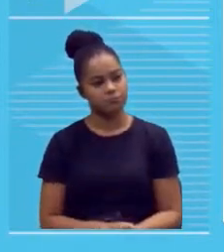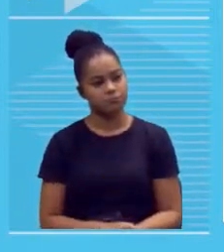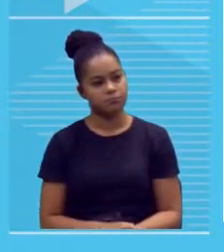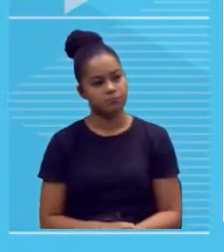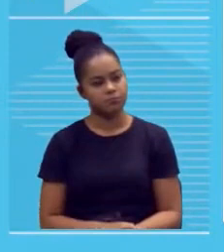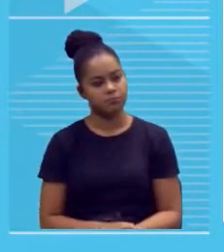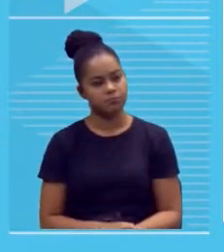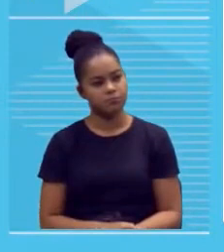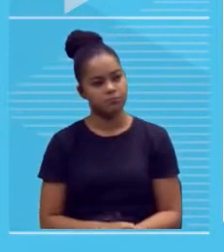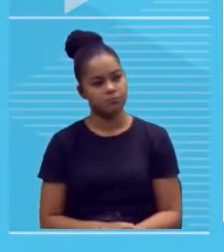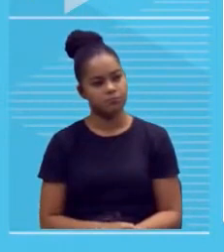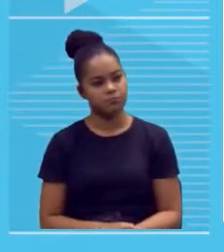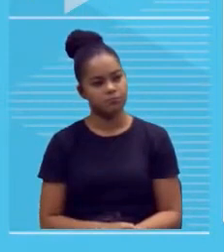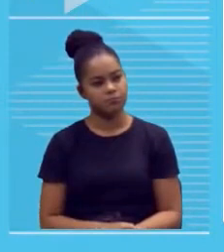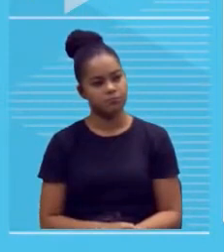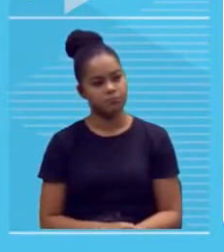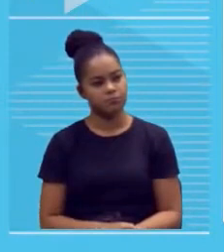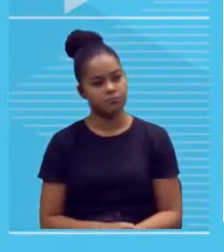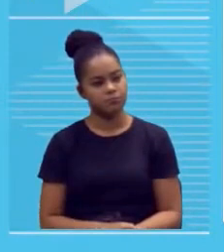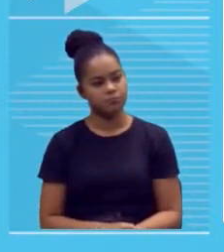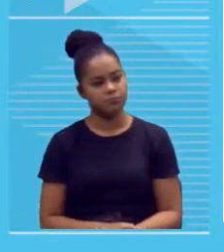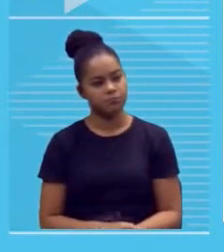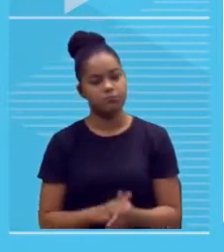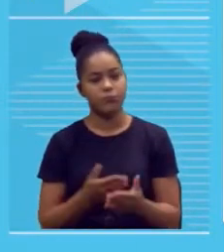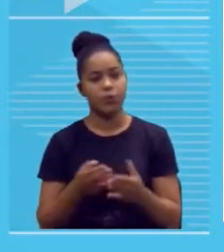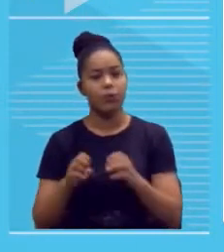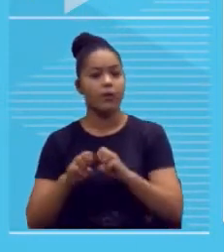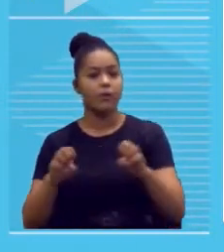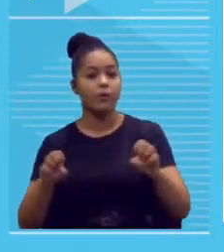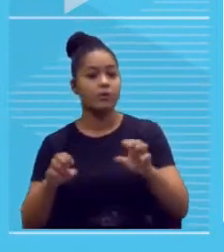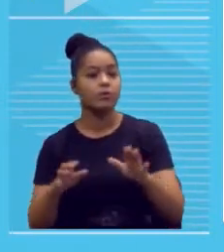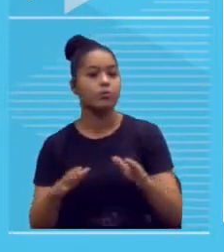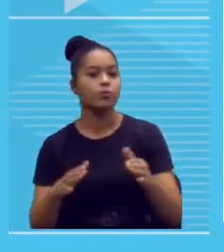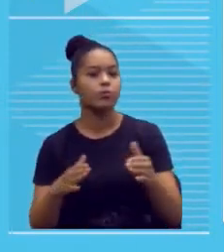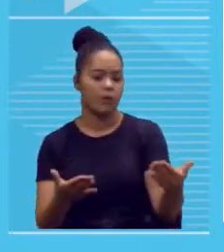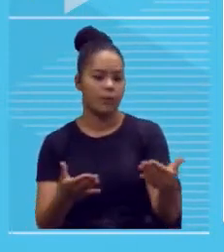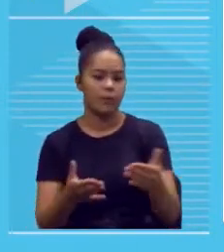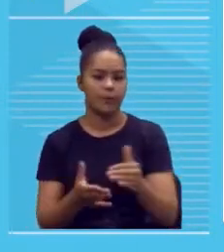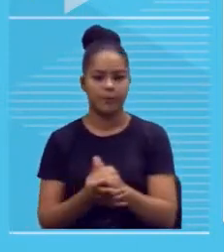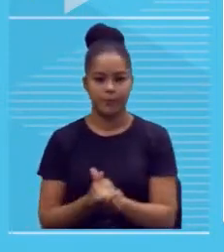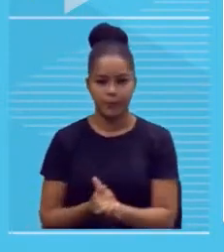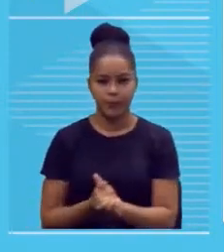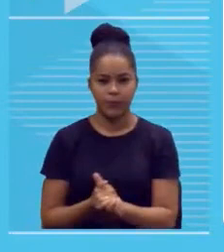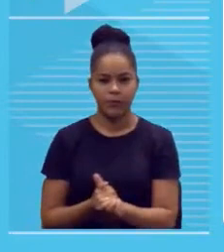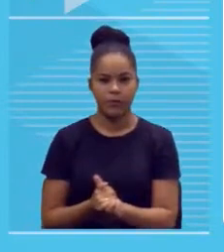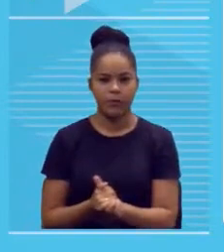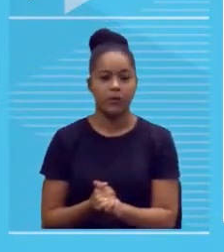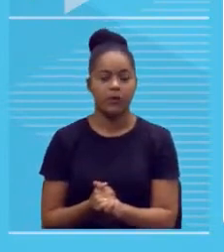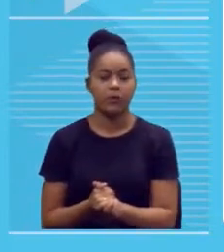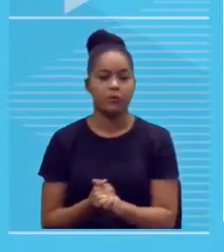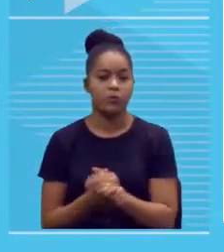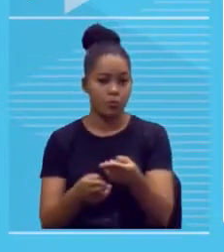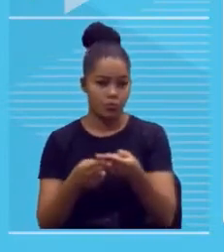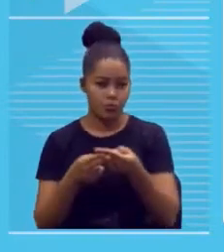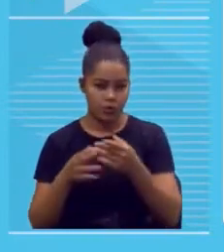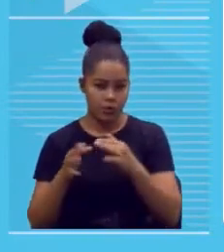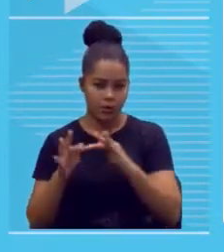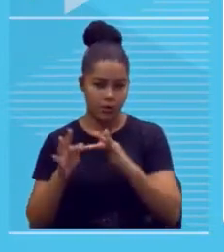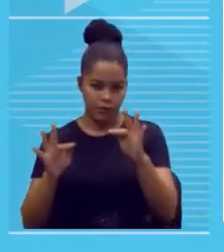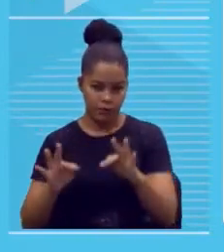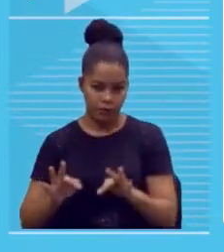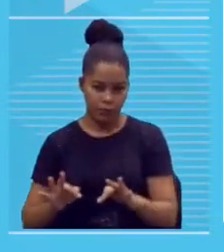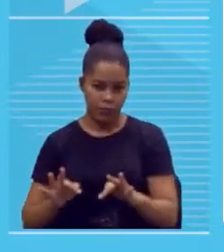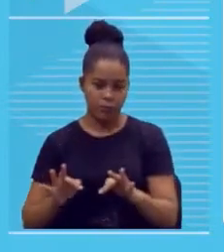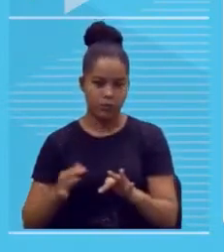2. Qual que seria a equação desta reta? Eu poderia usar a fórmula. Y menos